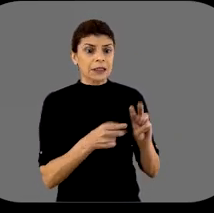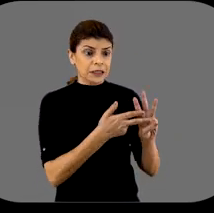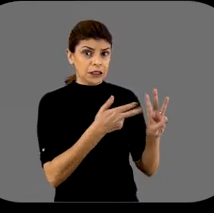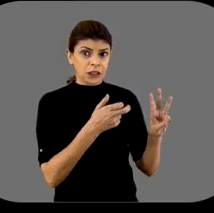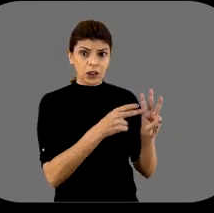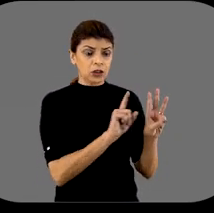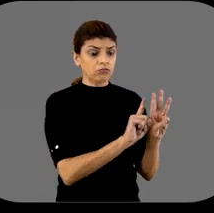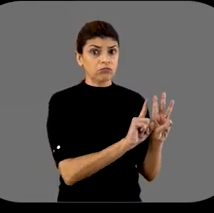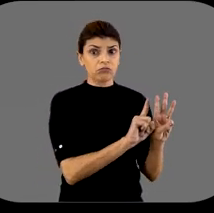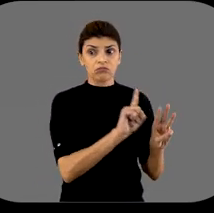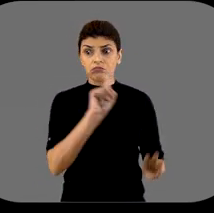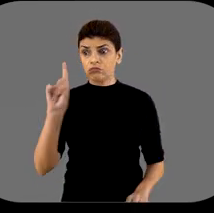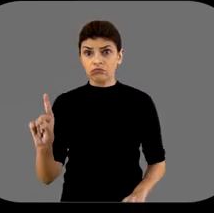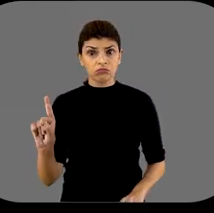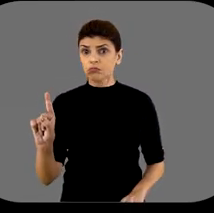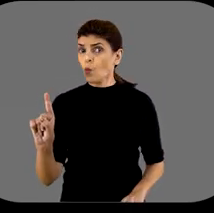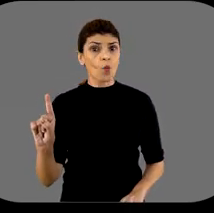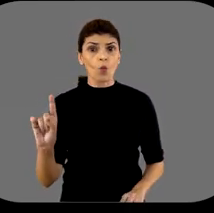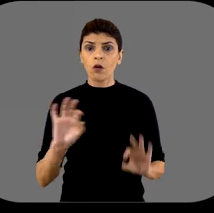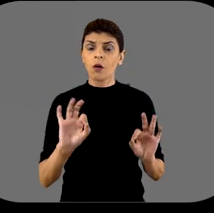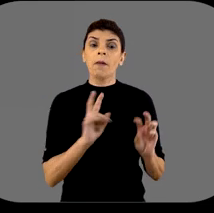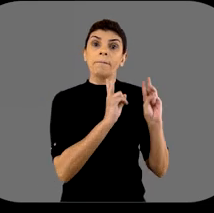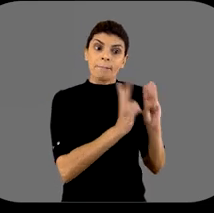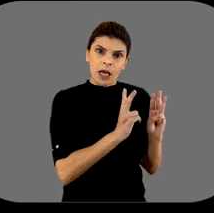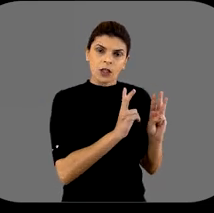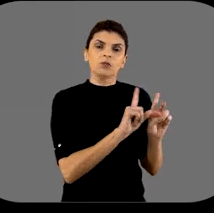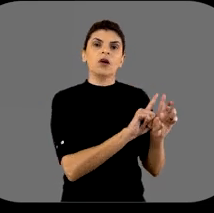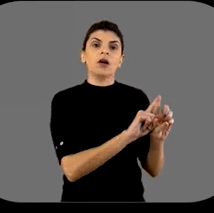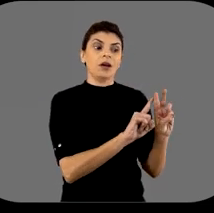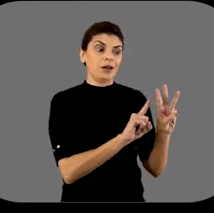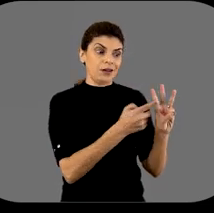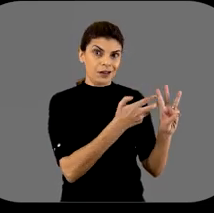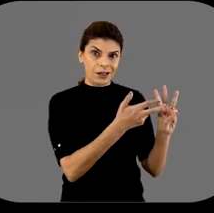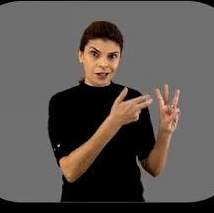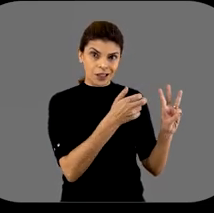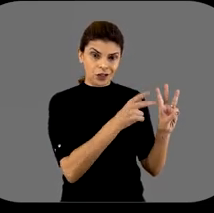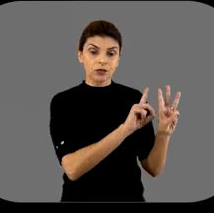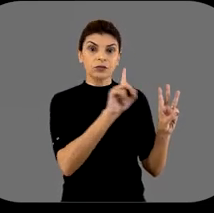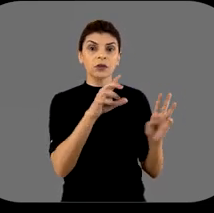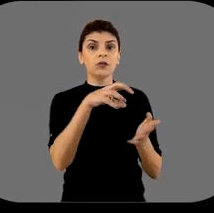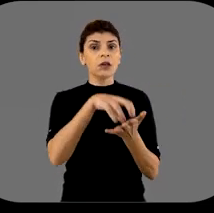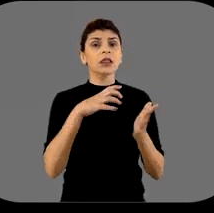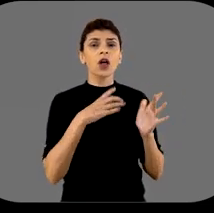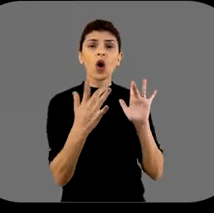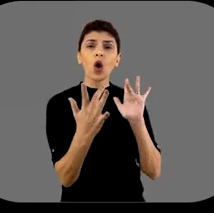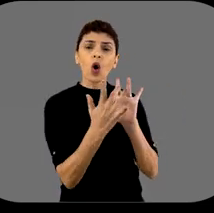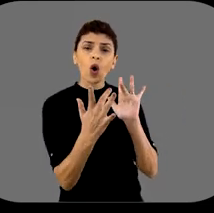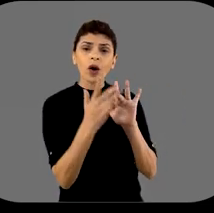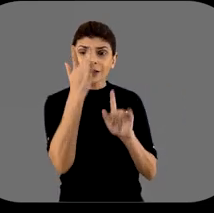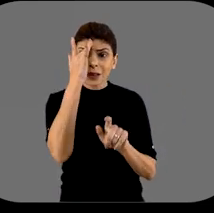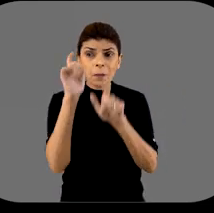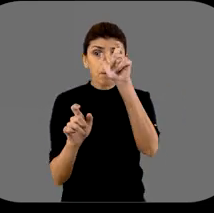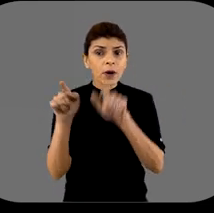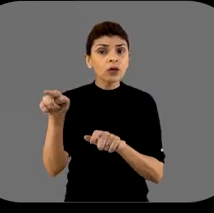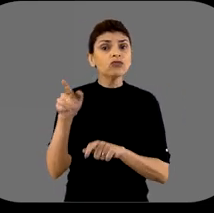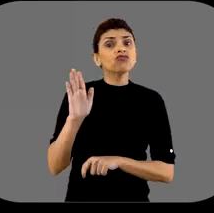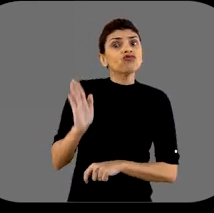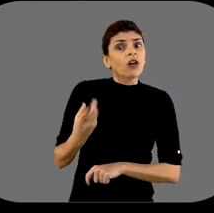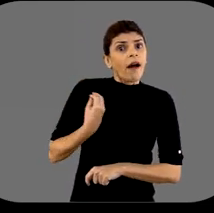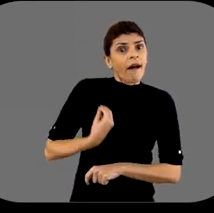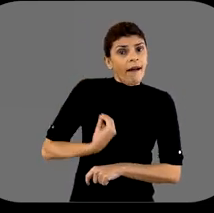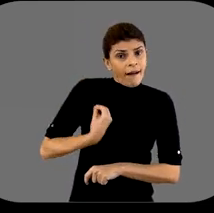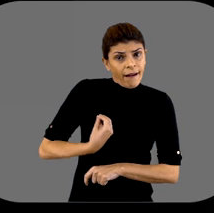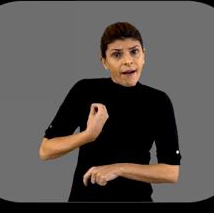indígena não saiu da aldeia e tem contato próximo com alguém que